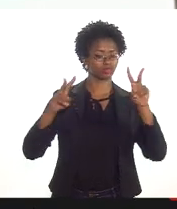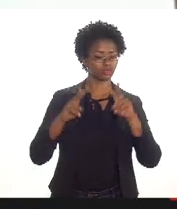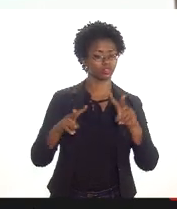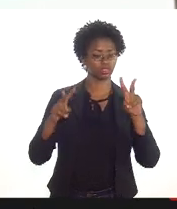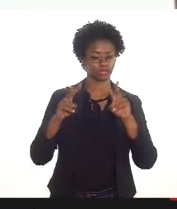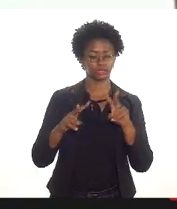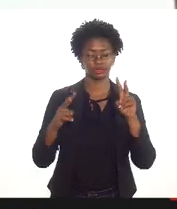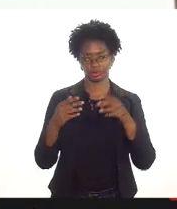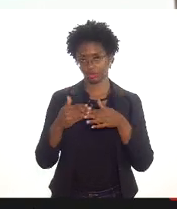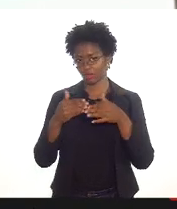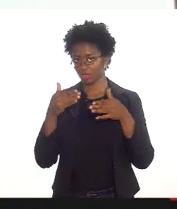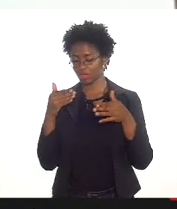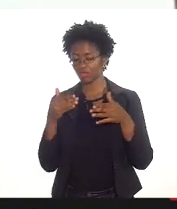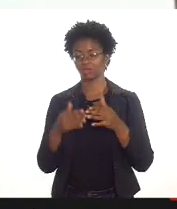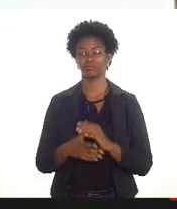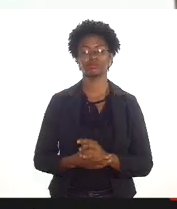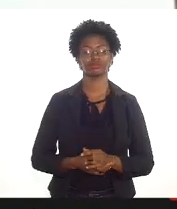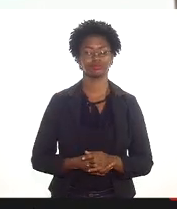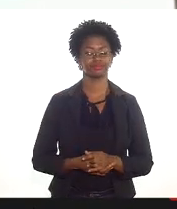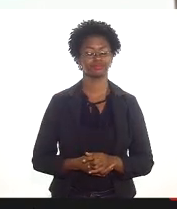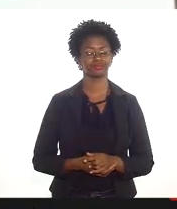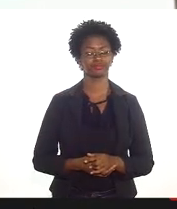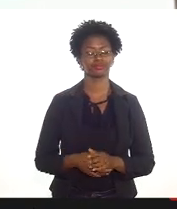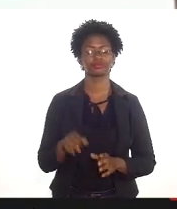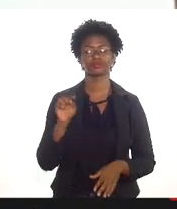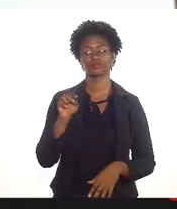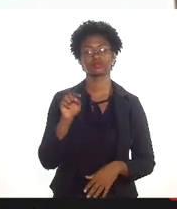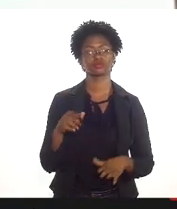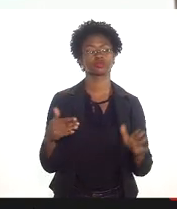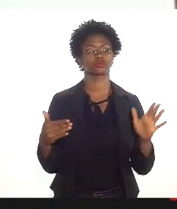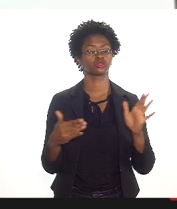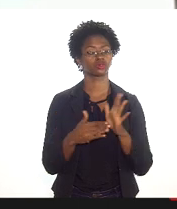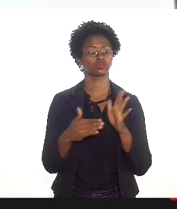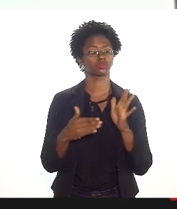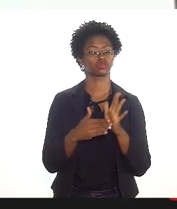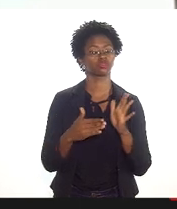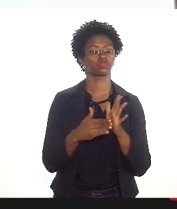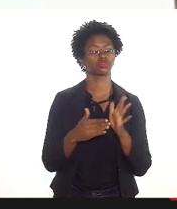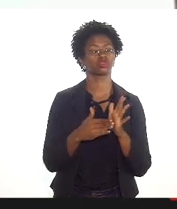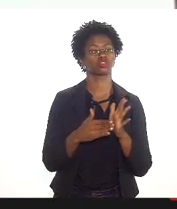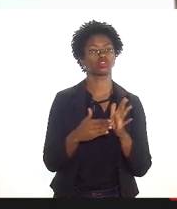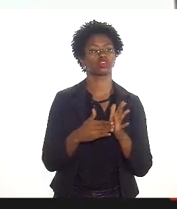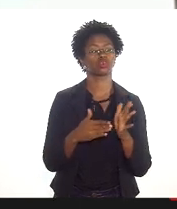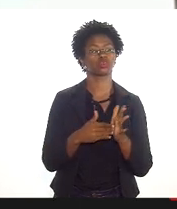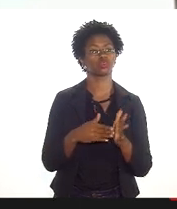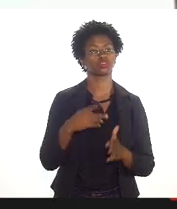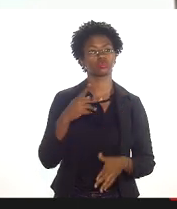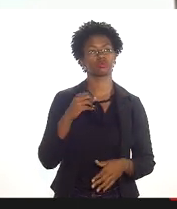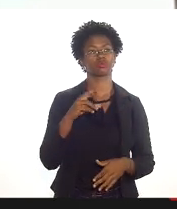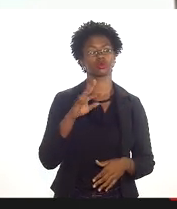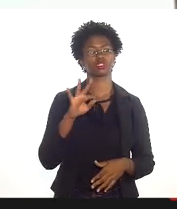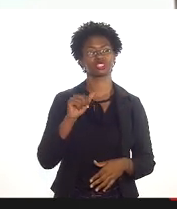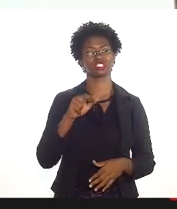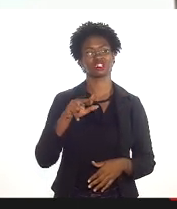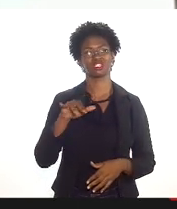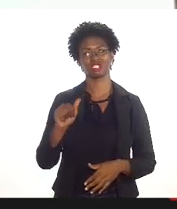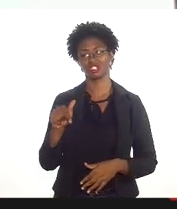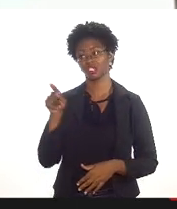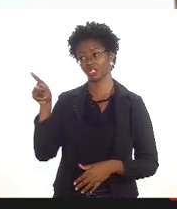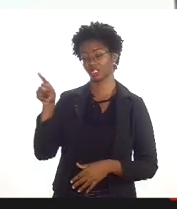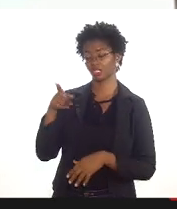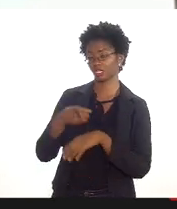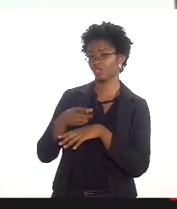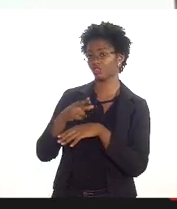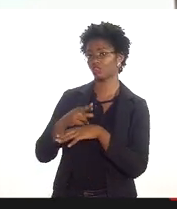preliminar, e esta última portaria que foi aqui exposta pela doutora Magna, a